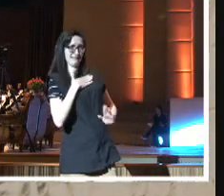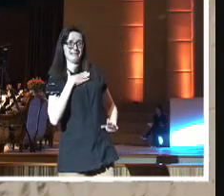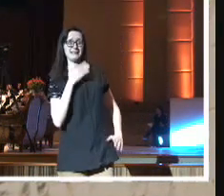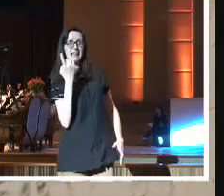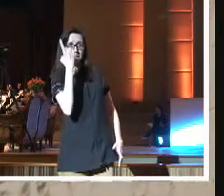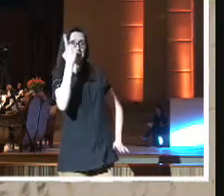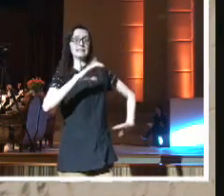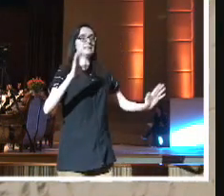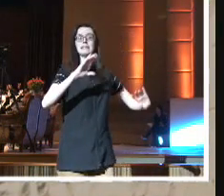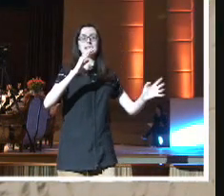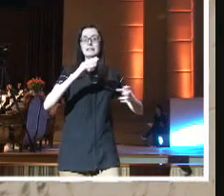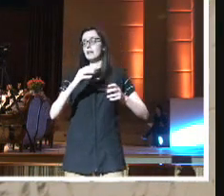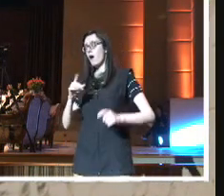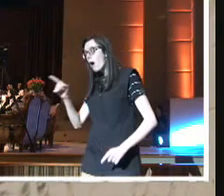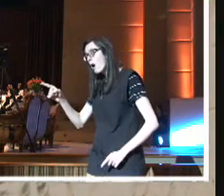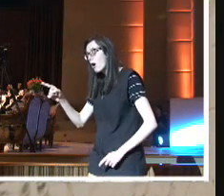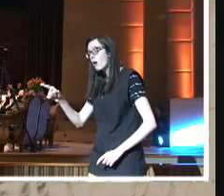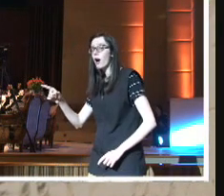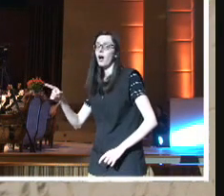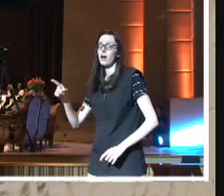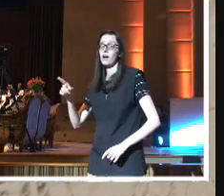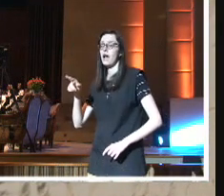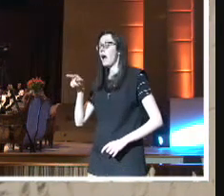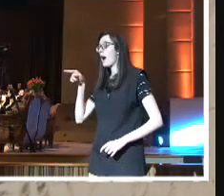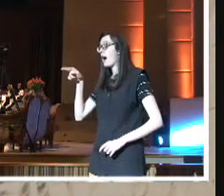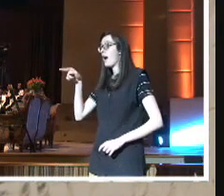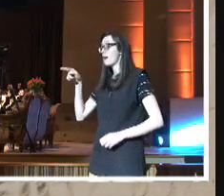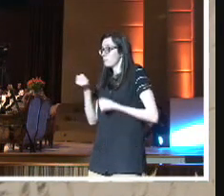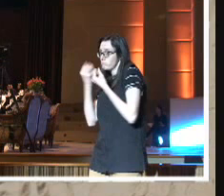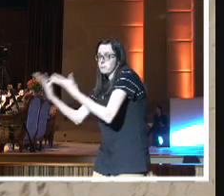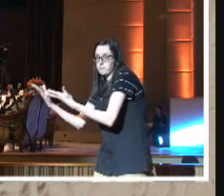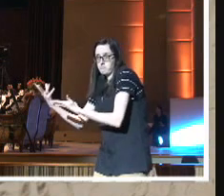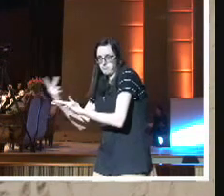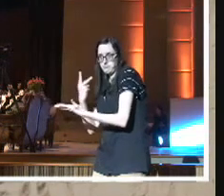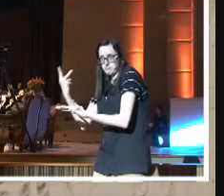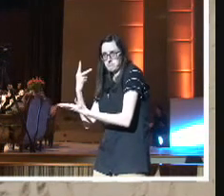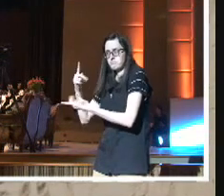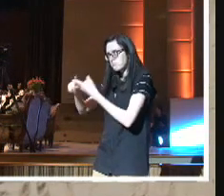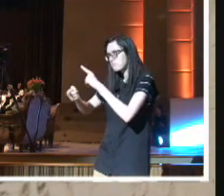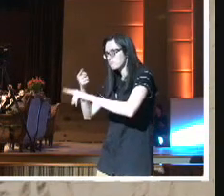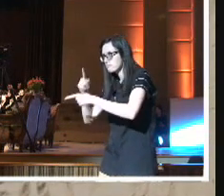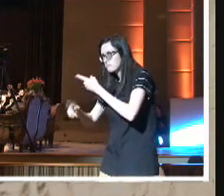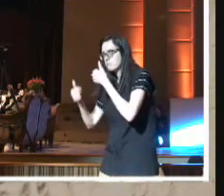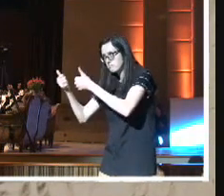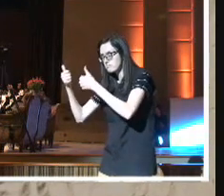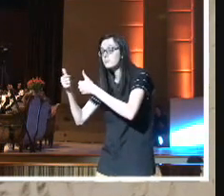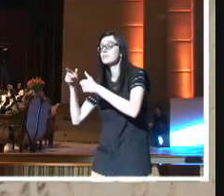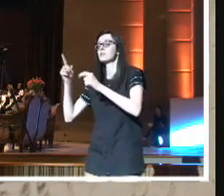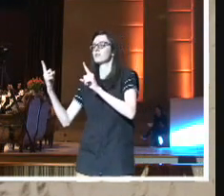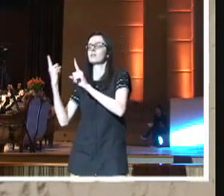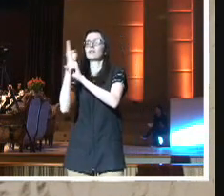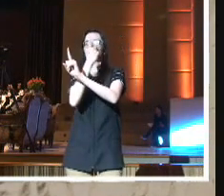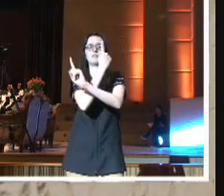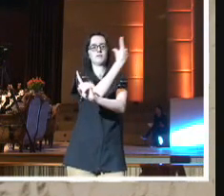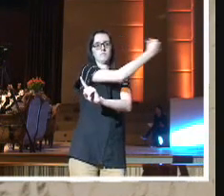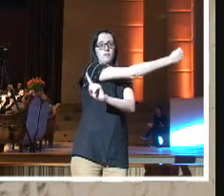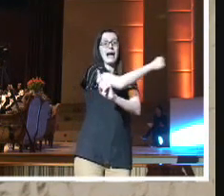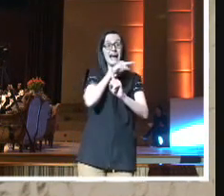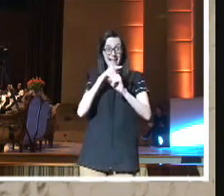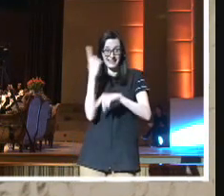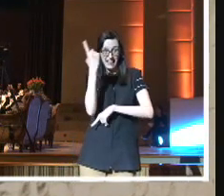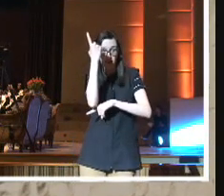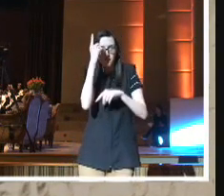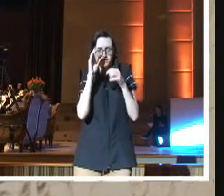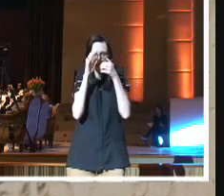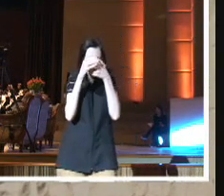então ele ia contar, Jônatas ia contar ao seu cunhado. E ali então eles se despedem, e ele se refugia sozinho na